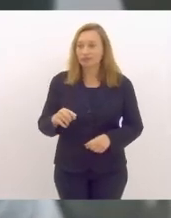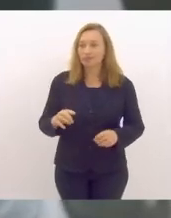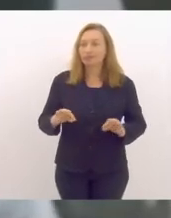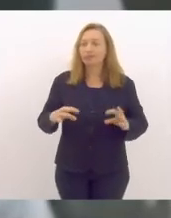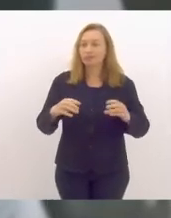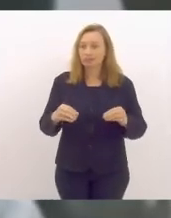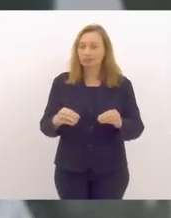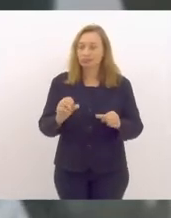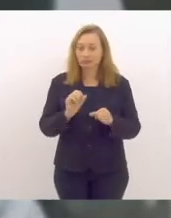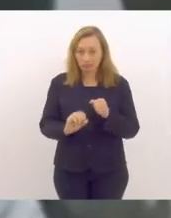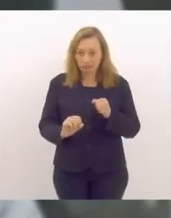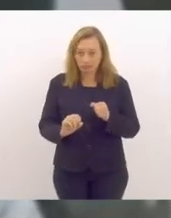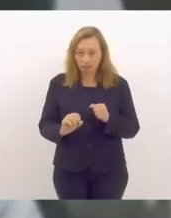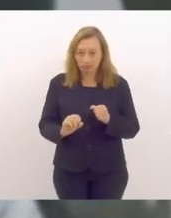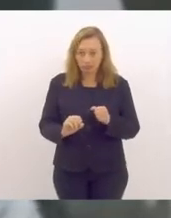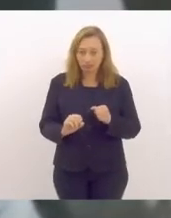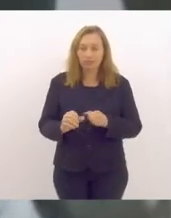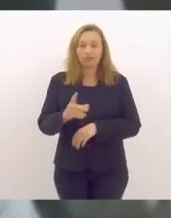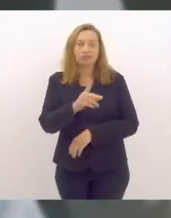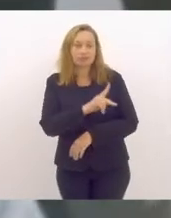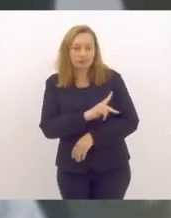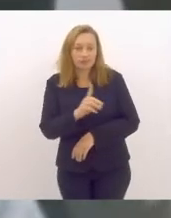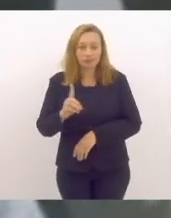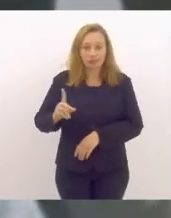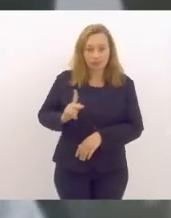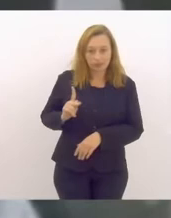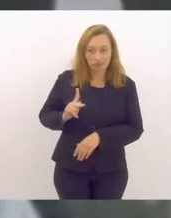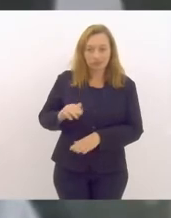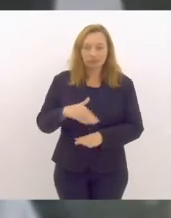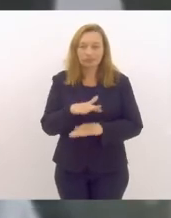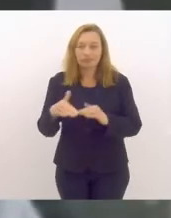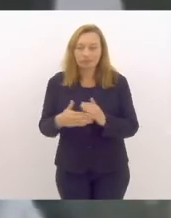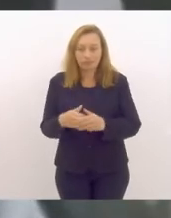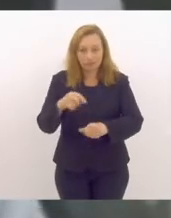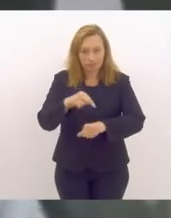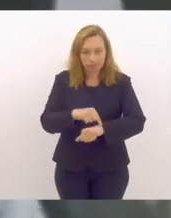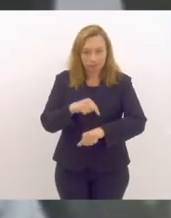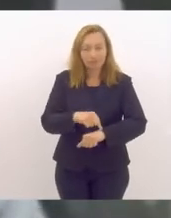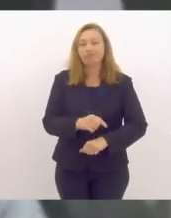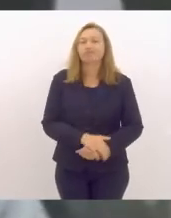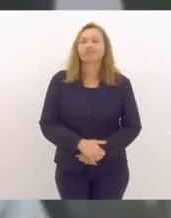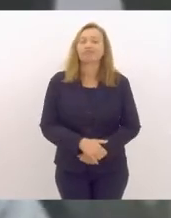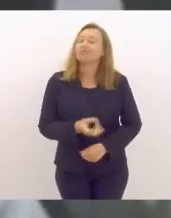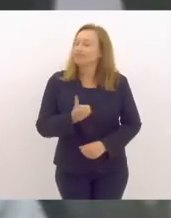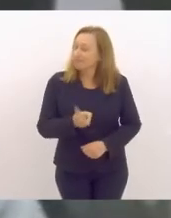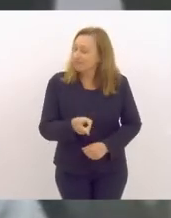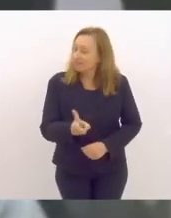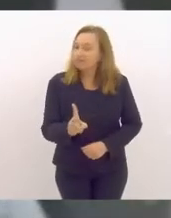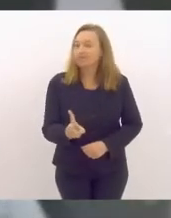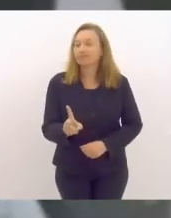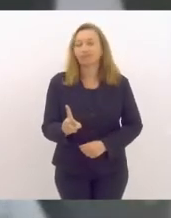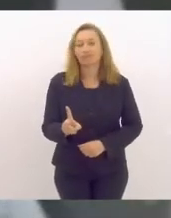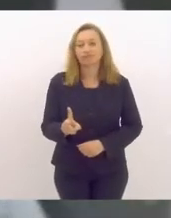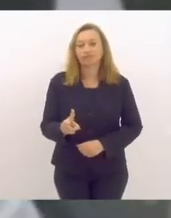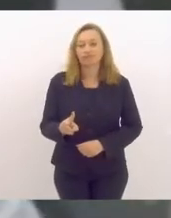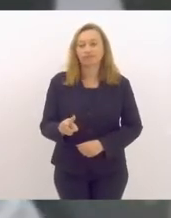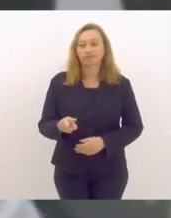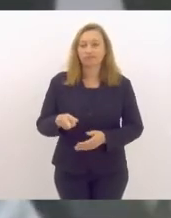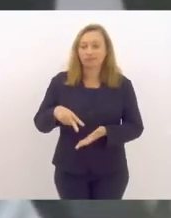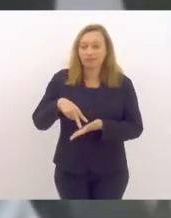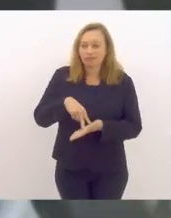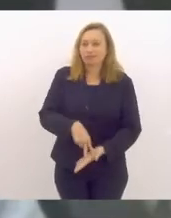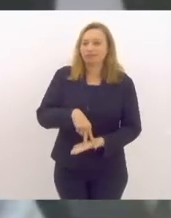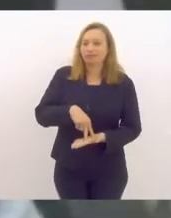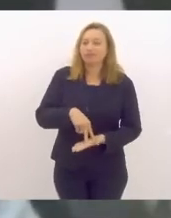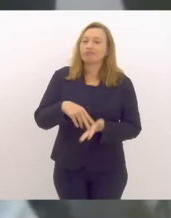à frente da Defensoria Pública em todos os momentos. Sempre esteve de pé e à ordem